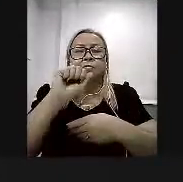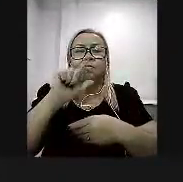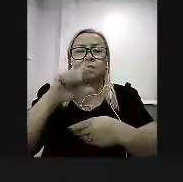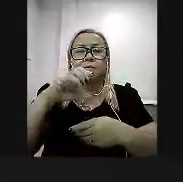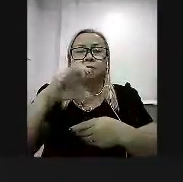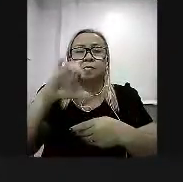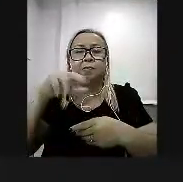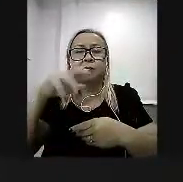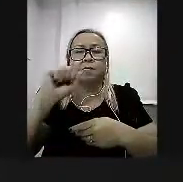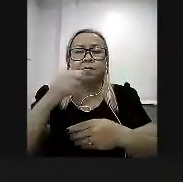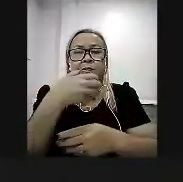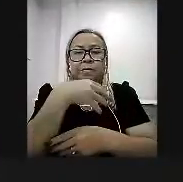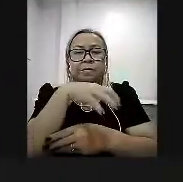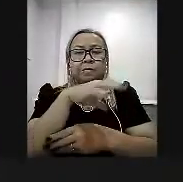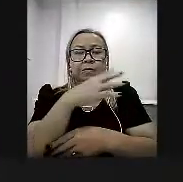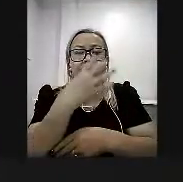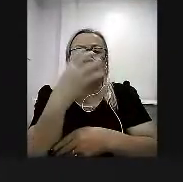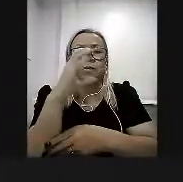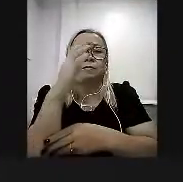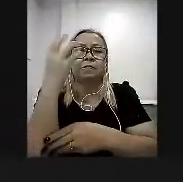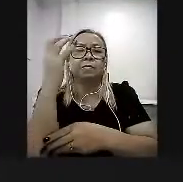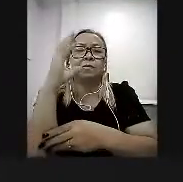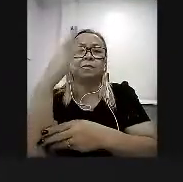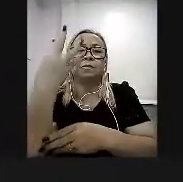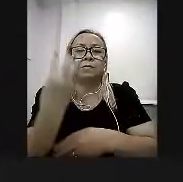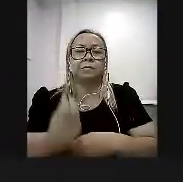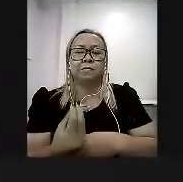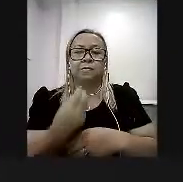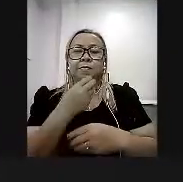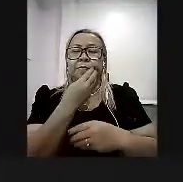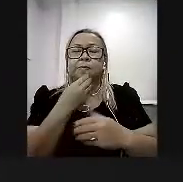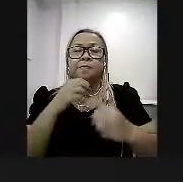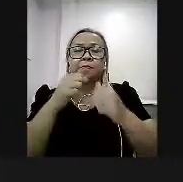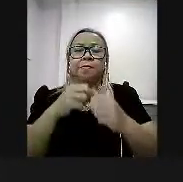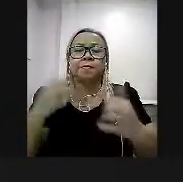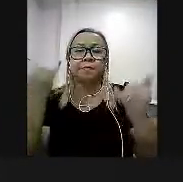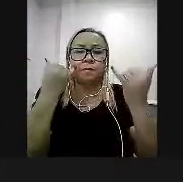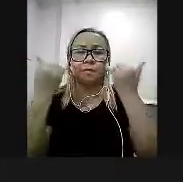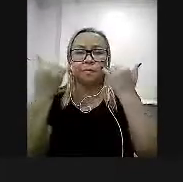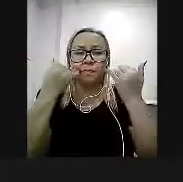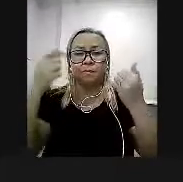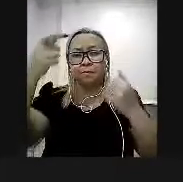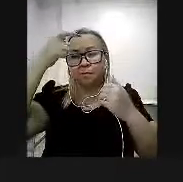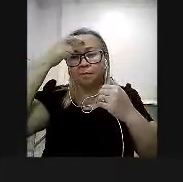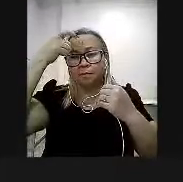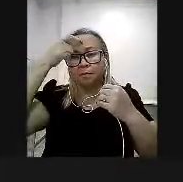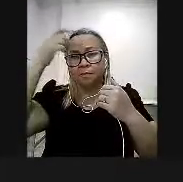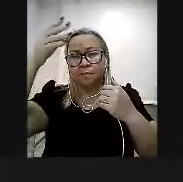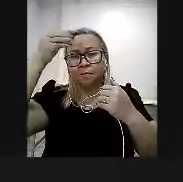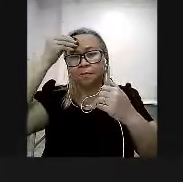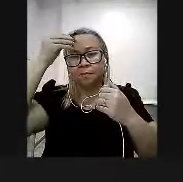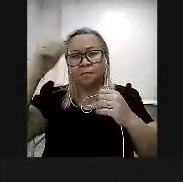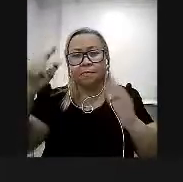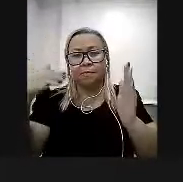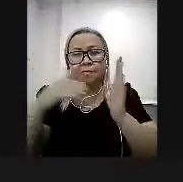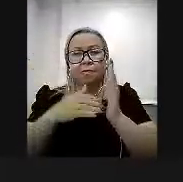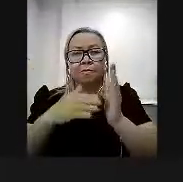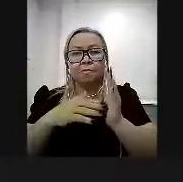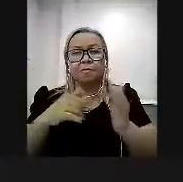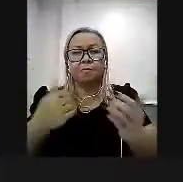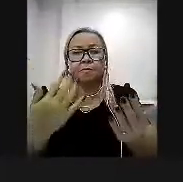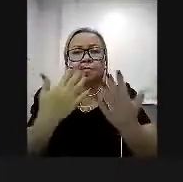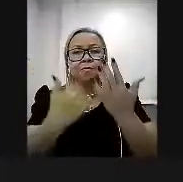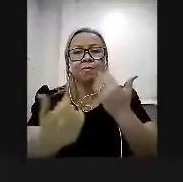Toda retorcida e tudo. Mas aí eu fiquei com essa informação na cabeça até que, quando o Barja me convidou para esse